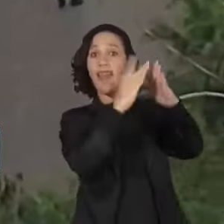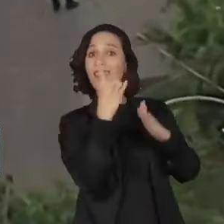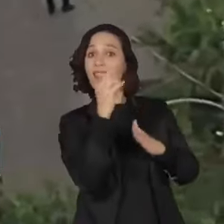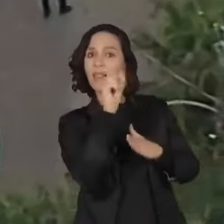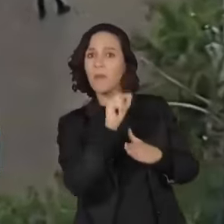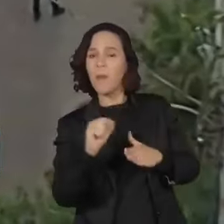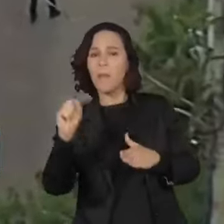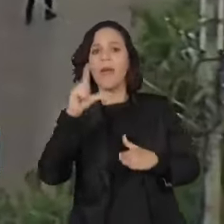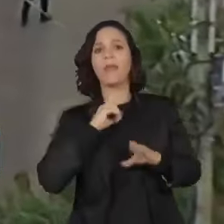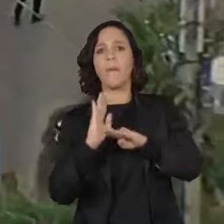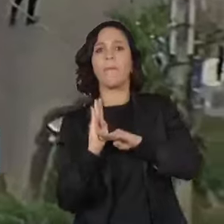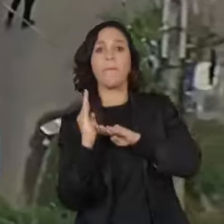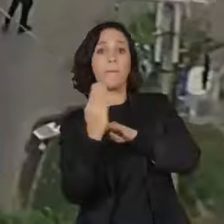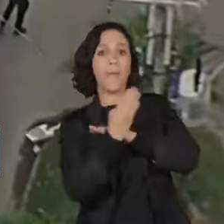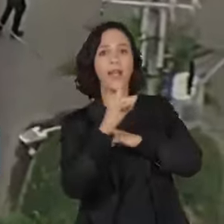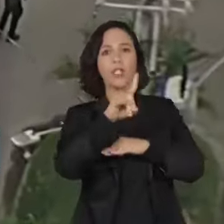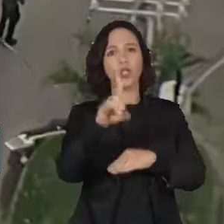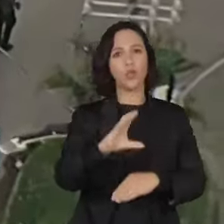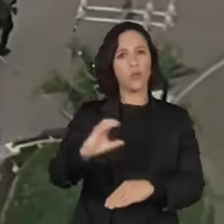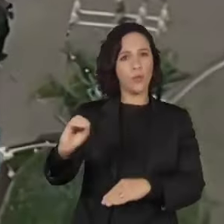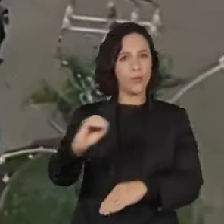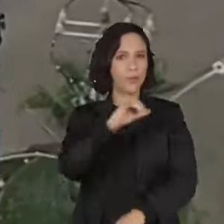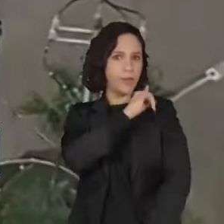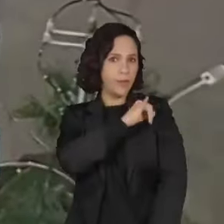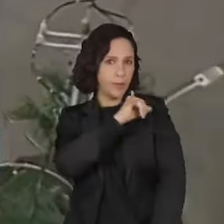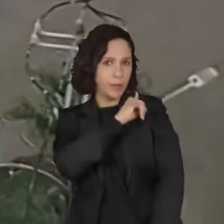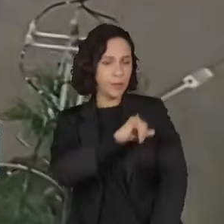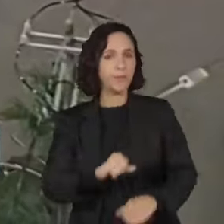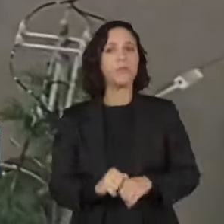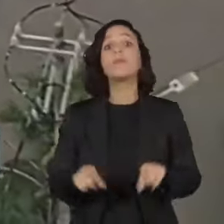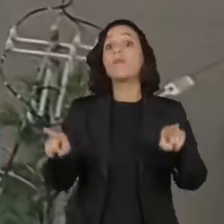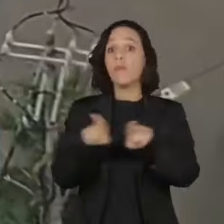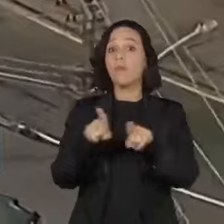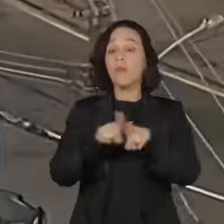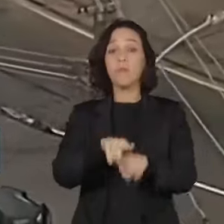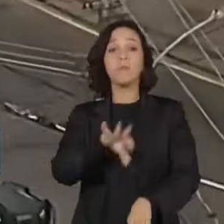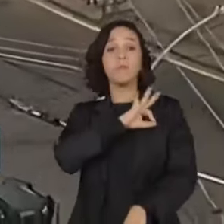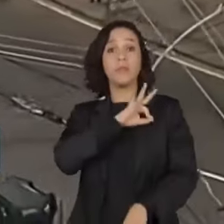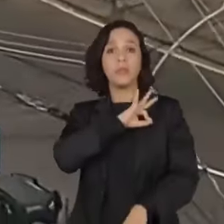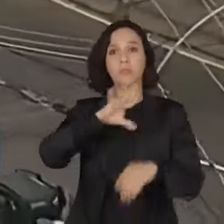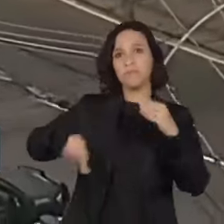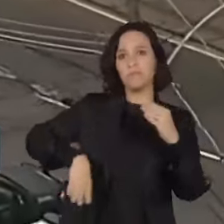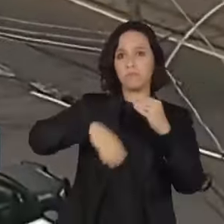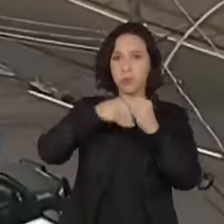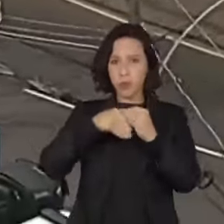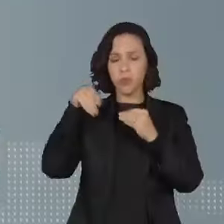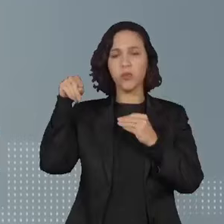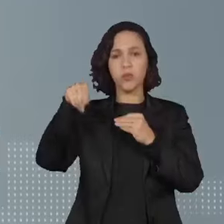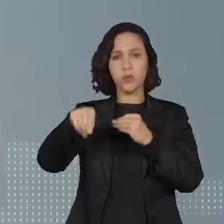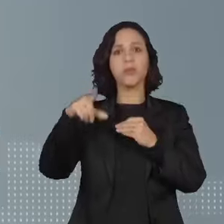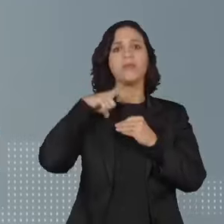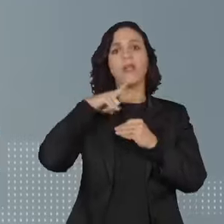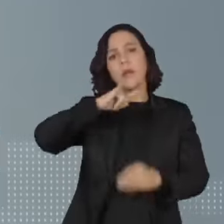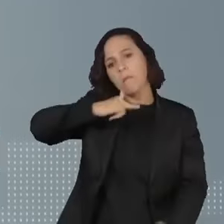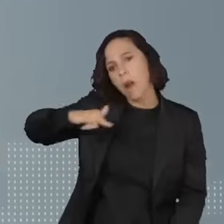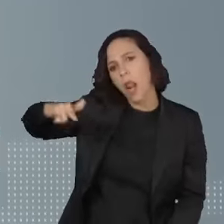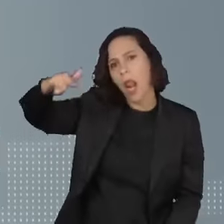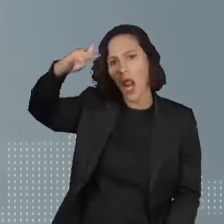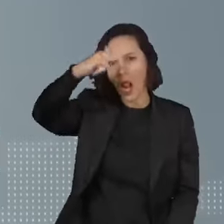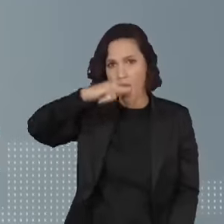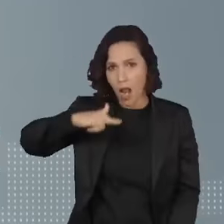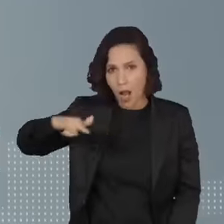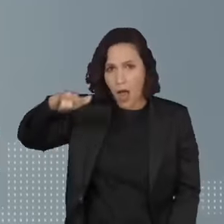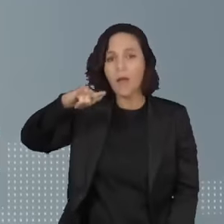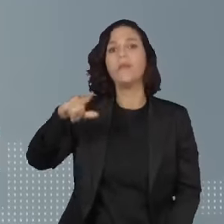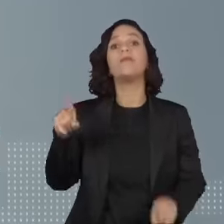seis bairros da Zona Oeste do Rio de Janeiro além do efetivo policial a ação conta com cerca de